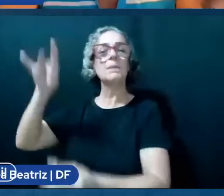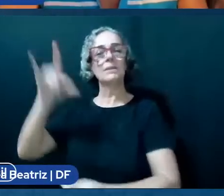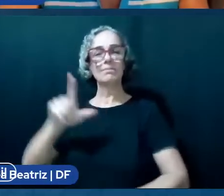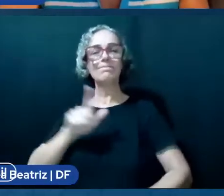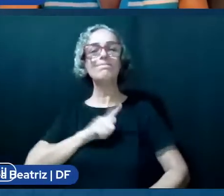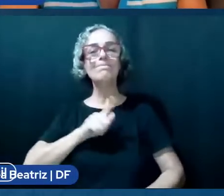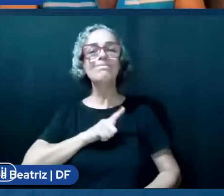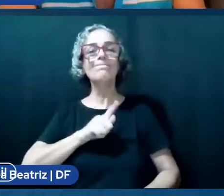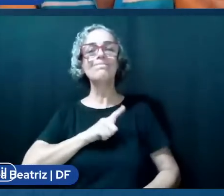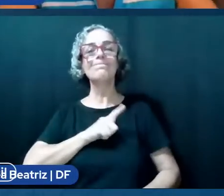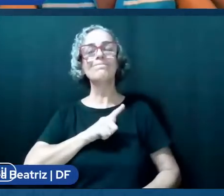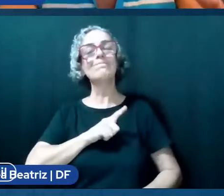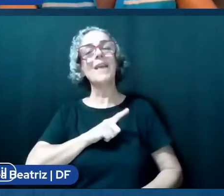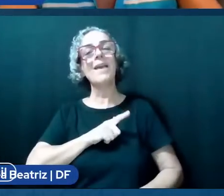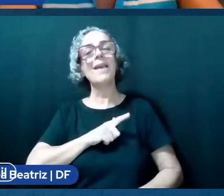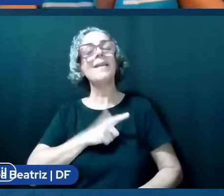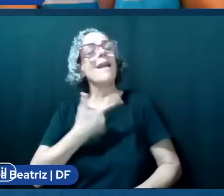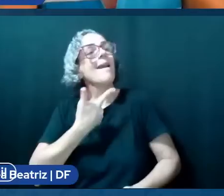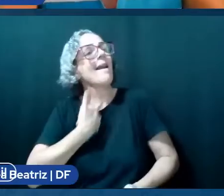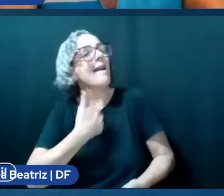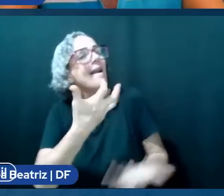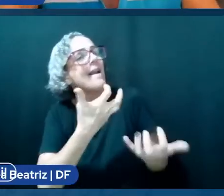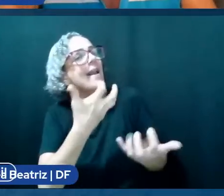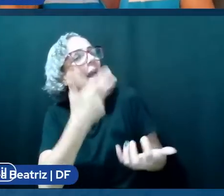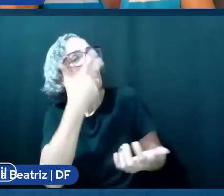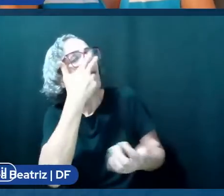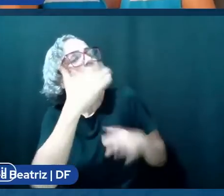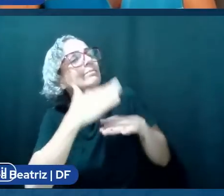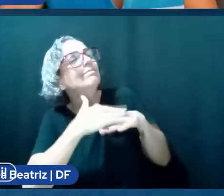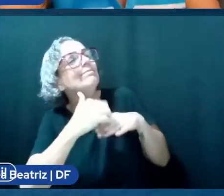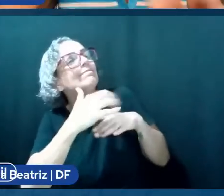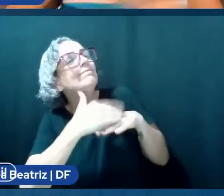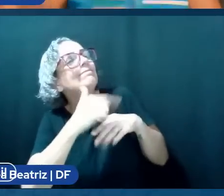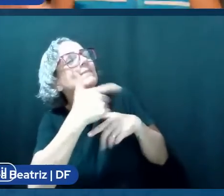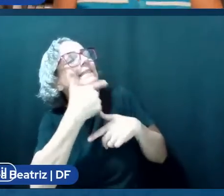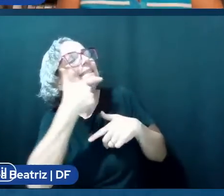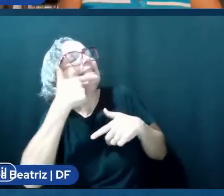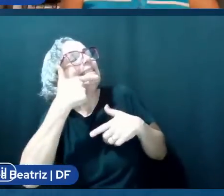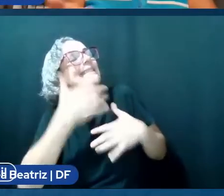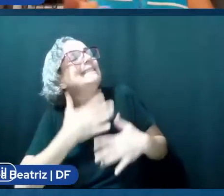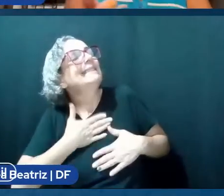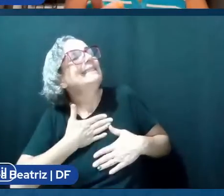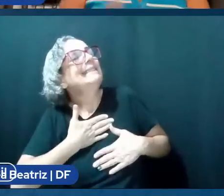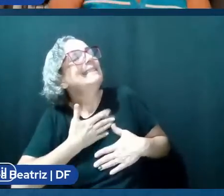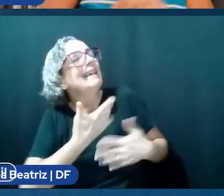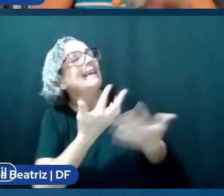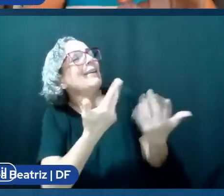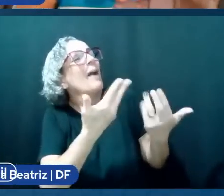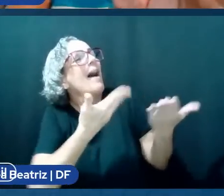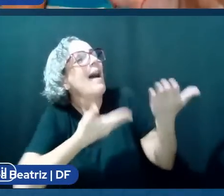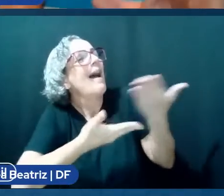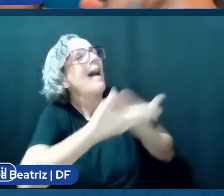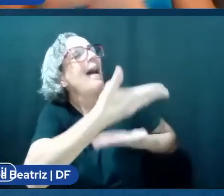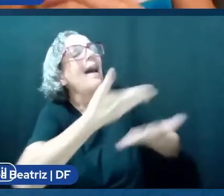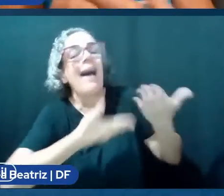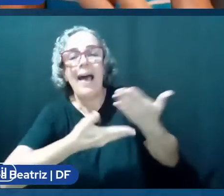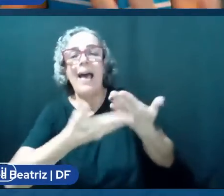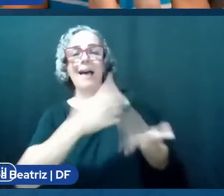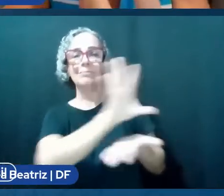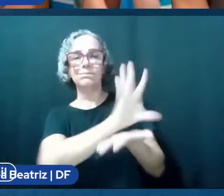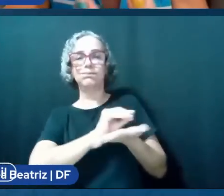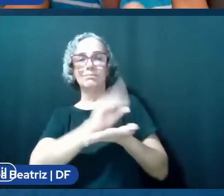por simpatia com os que provocam. E aí nós vamos compreender a questão como que